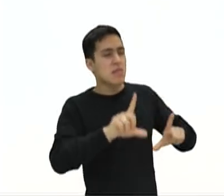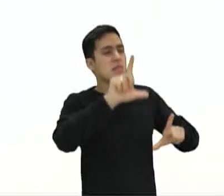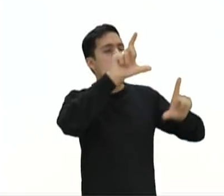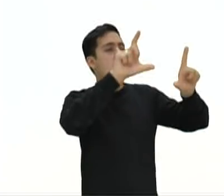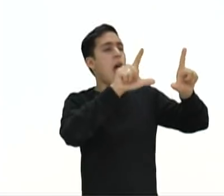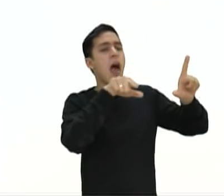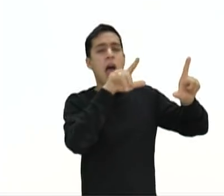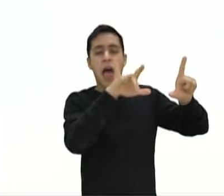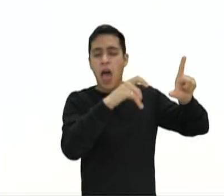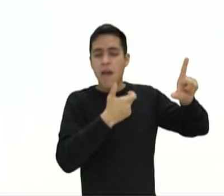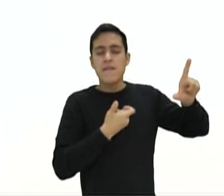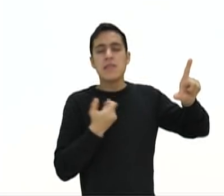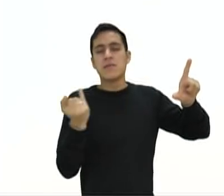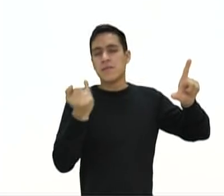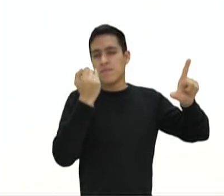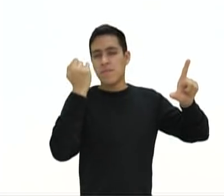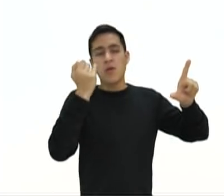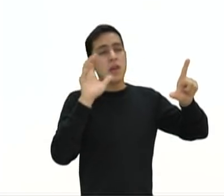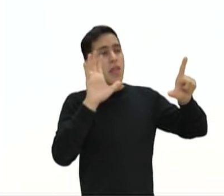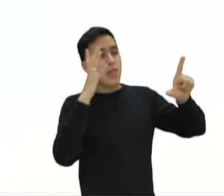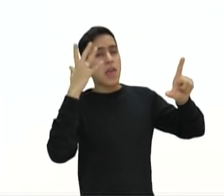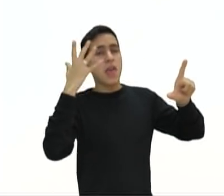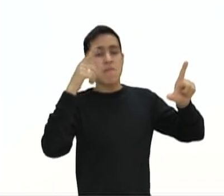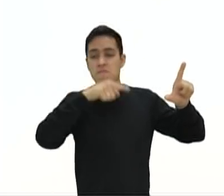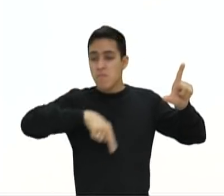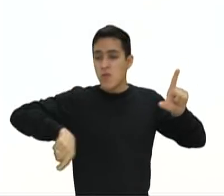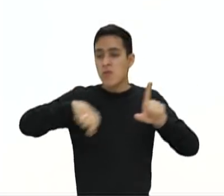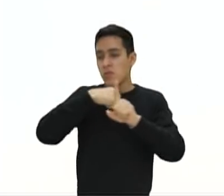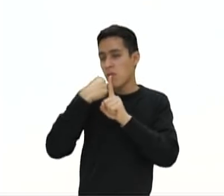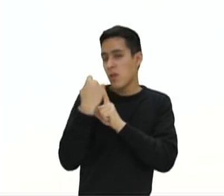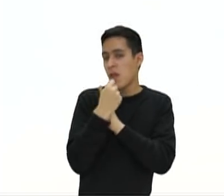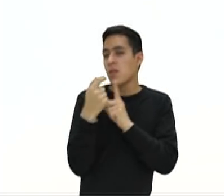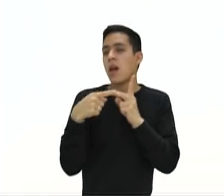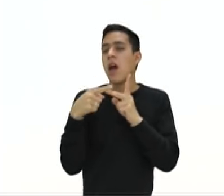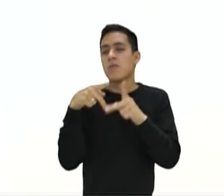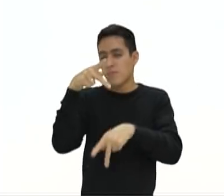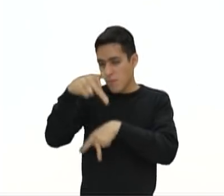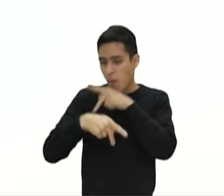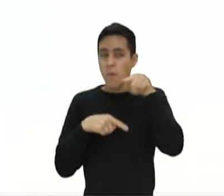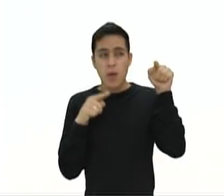é importante para os povos e para a sociedade?